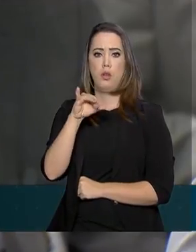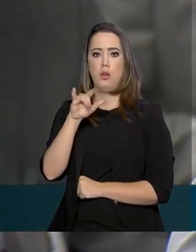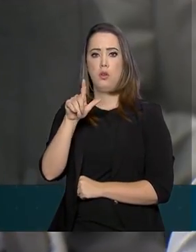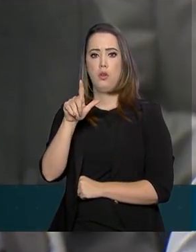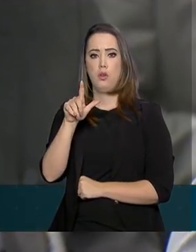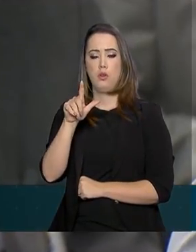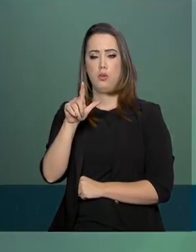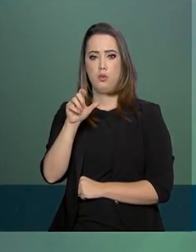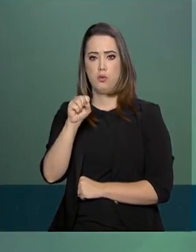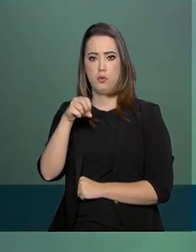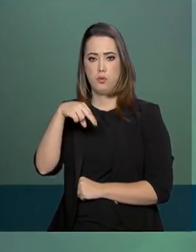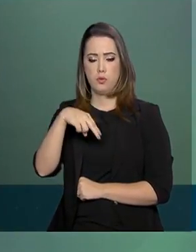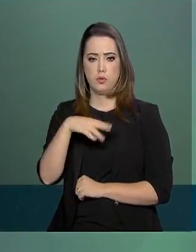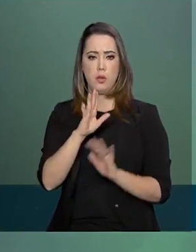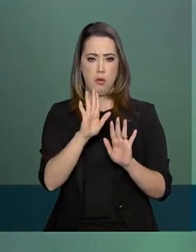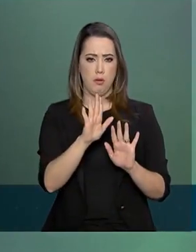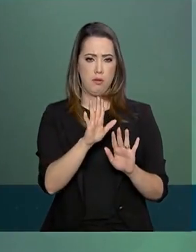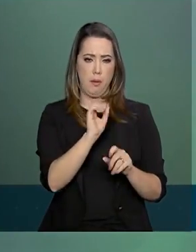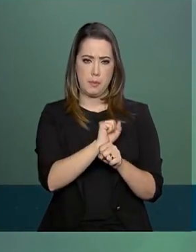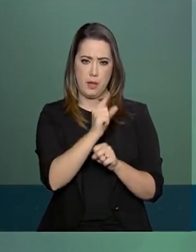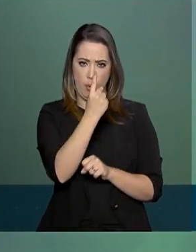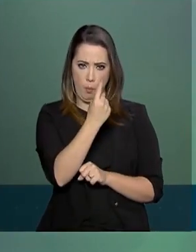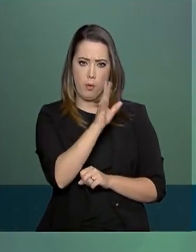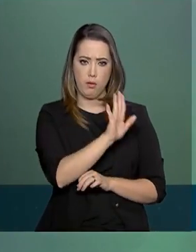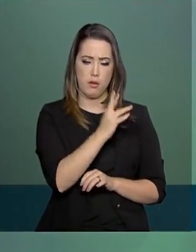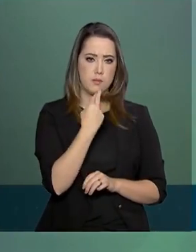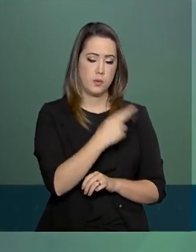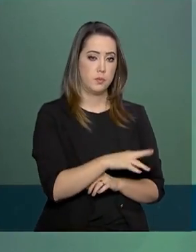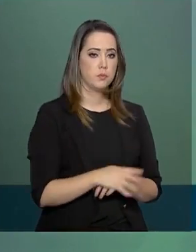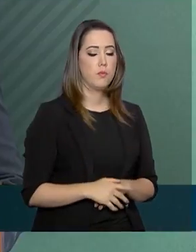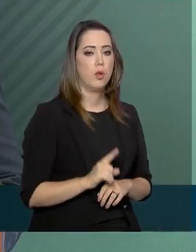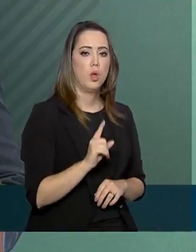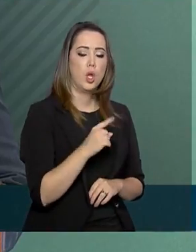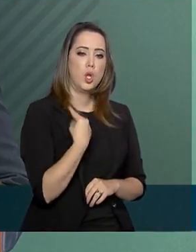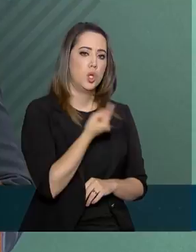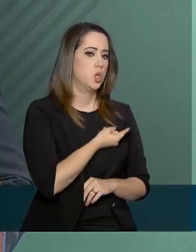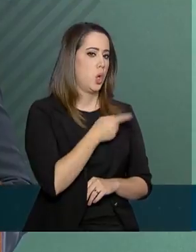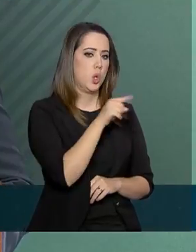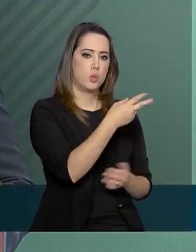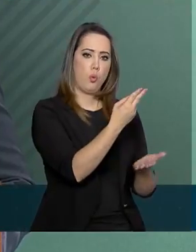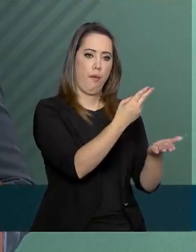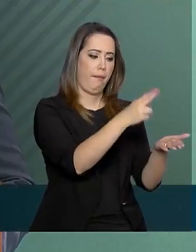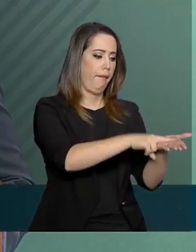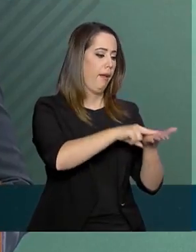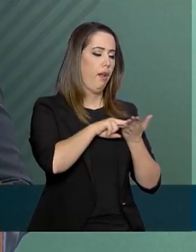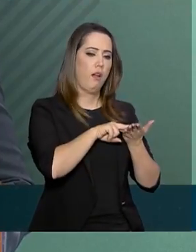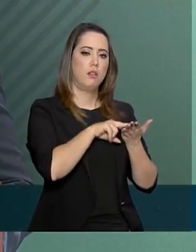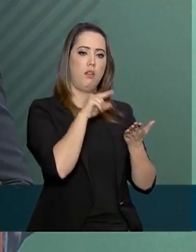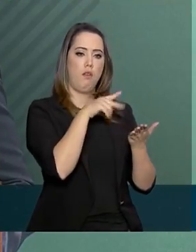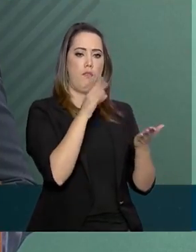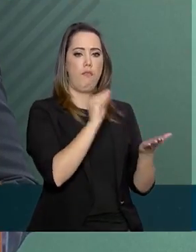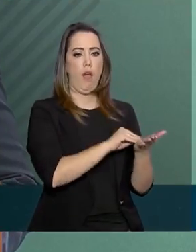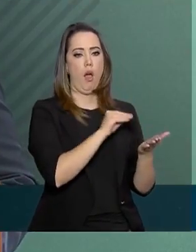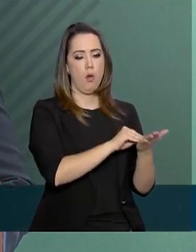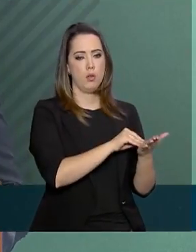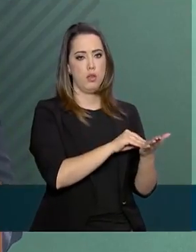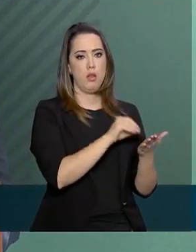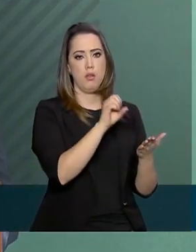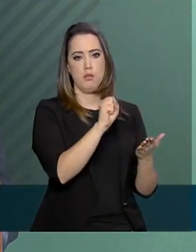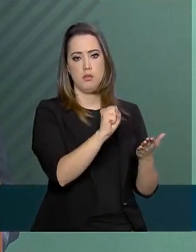dante deixou eu pra facilitar a primeira nós não recebemos oficialmente a interpelação